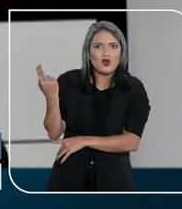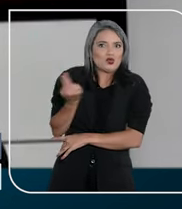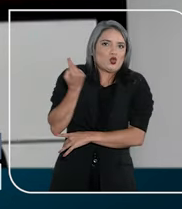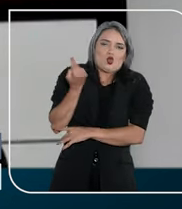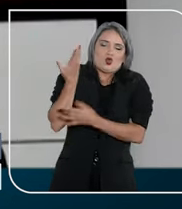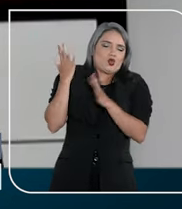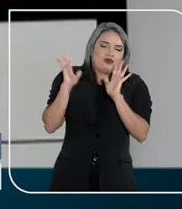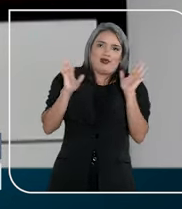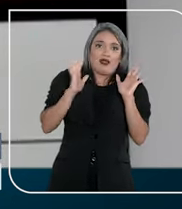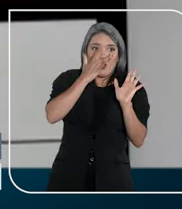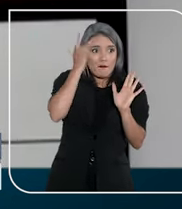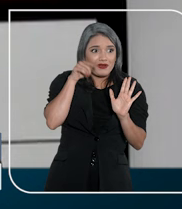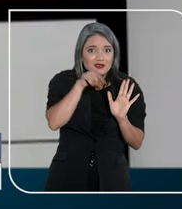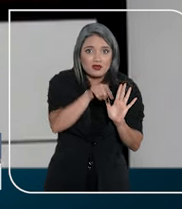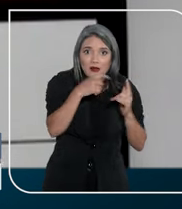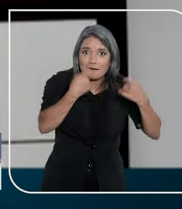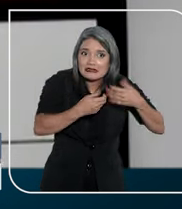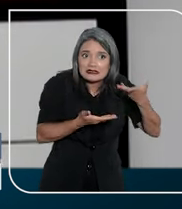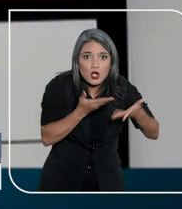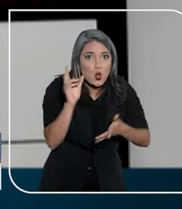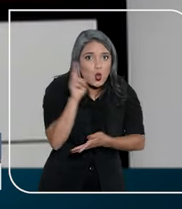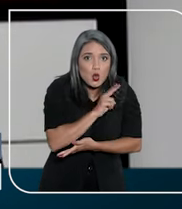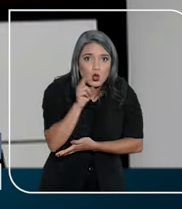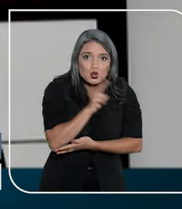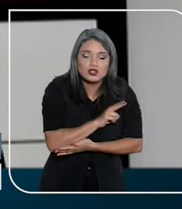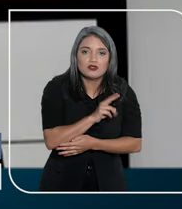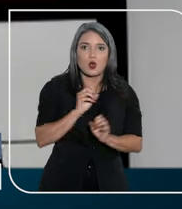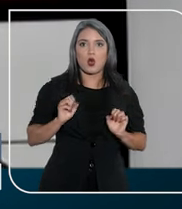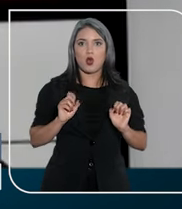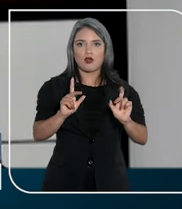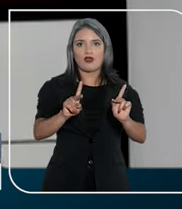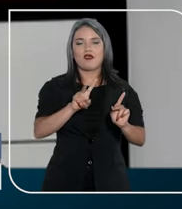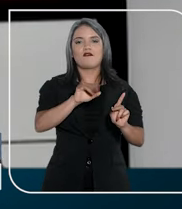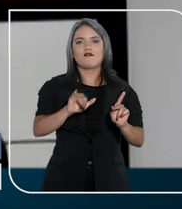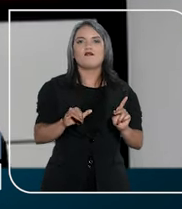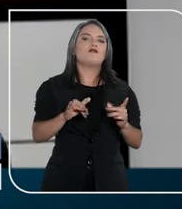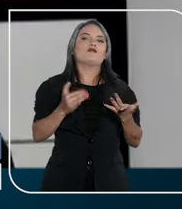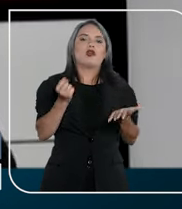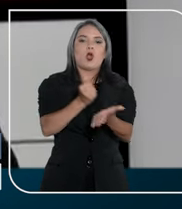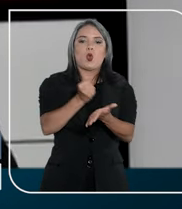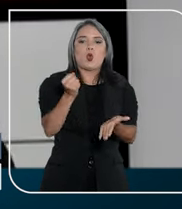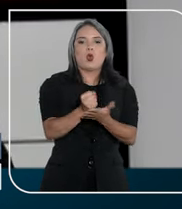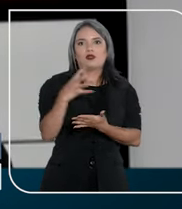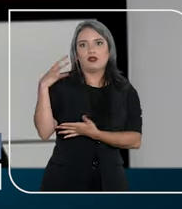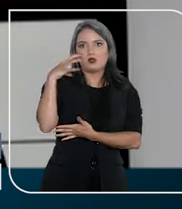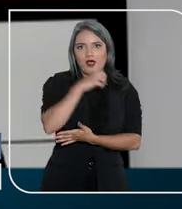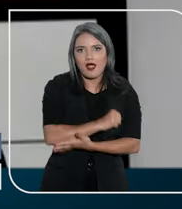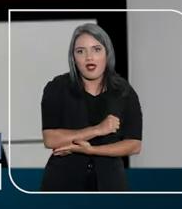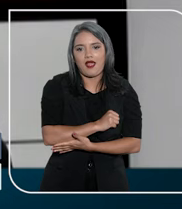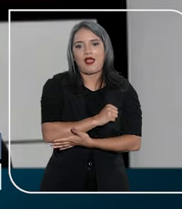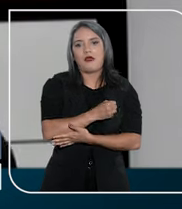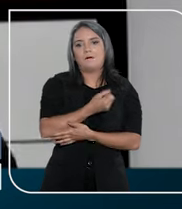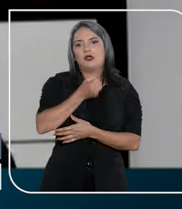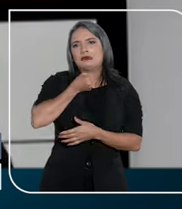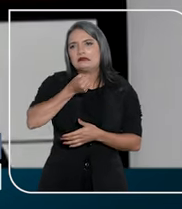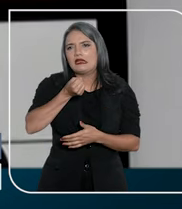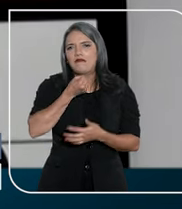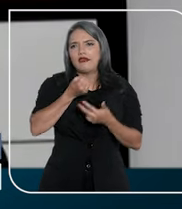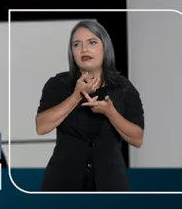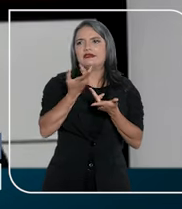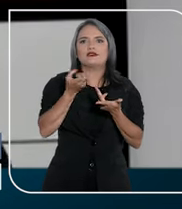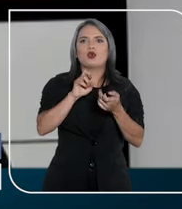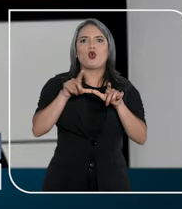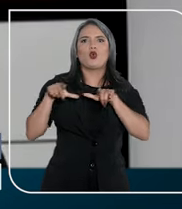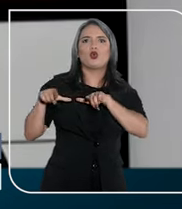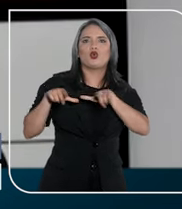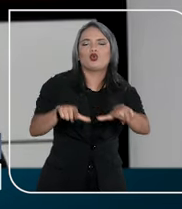pessoas estão morrendo, eu preciso de tratamento médico. Então, ele vai lá e faz um processo seletivo, porque alguma coisa ele tem que fazer, talvez pega só um título que a pessoa